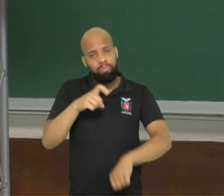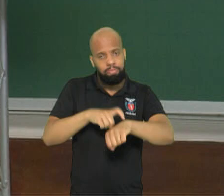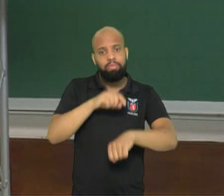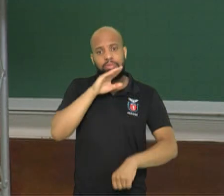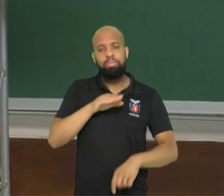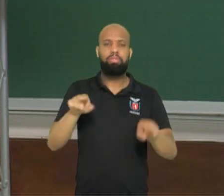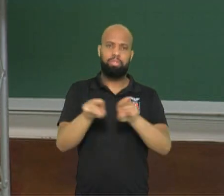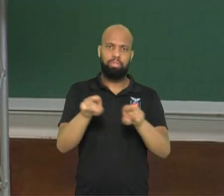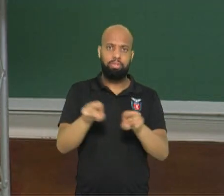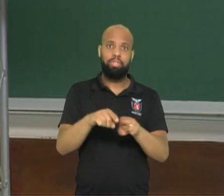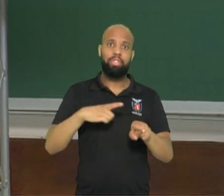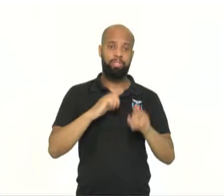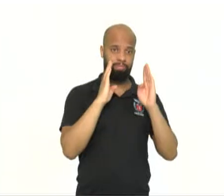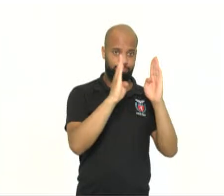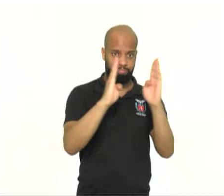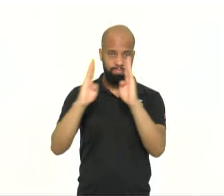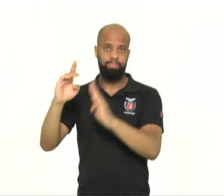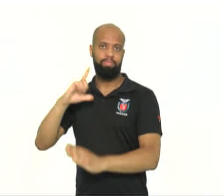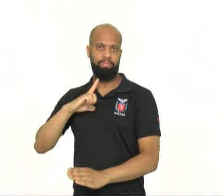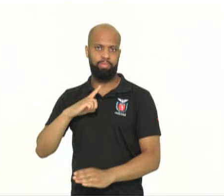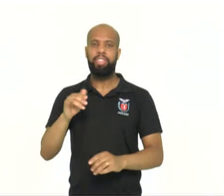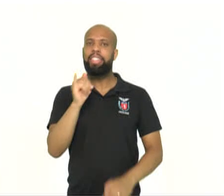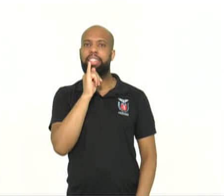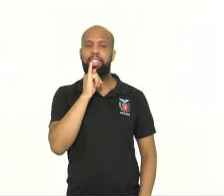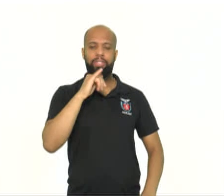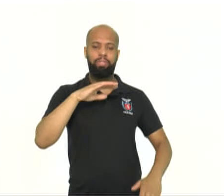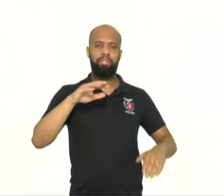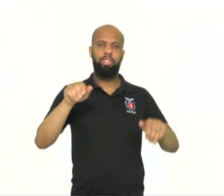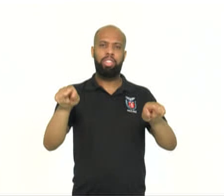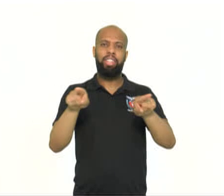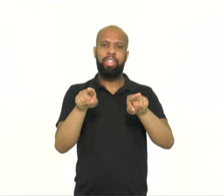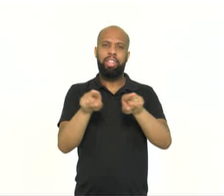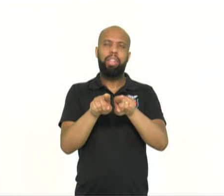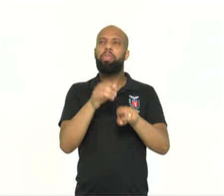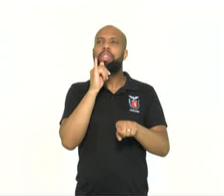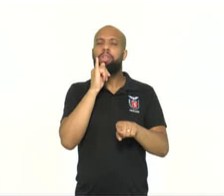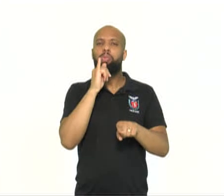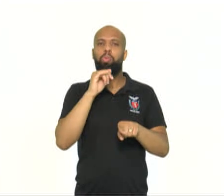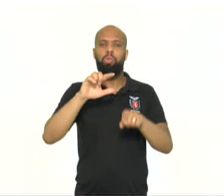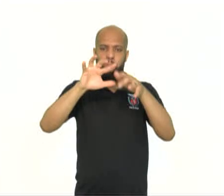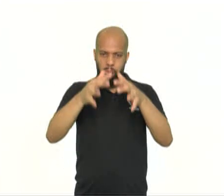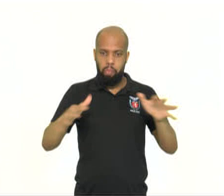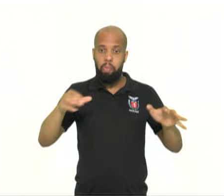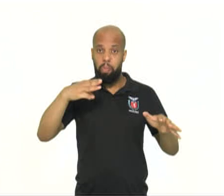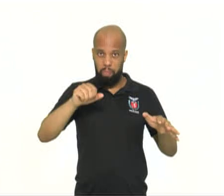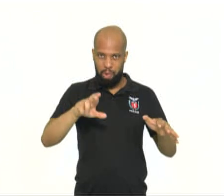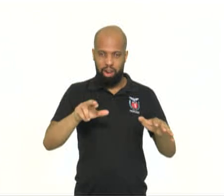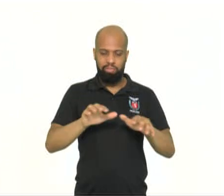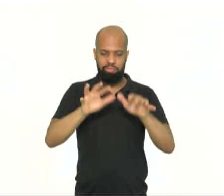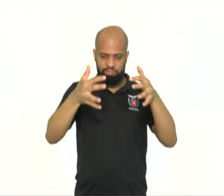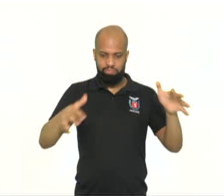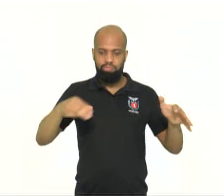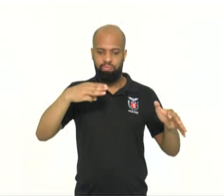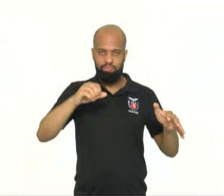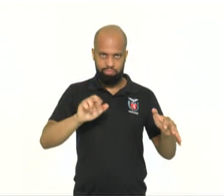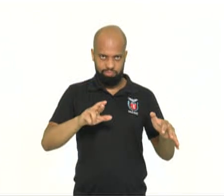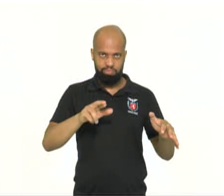período. Por exemplo, os movimentos das marés, maré alta, maré baixa, da